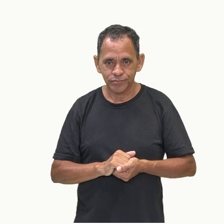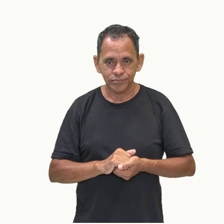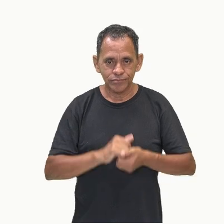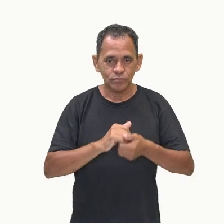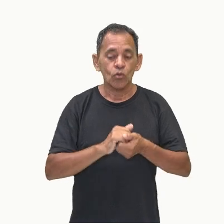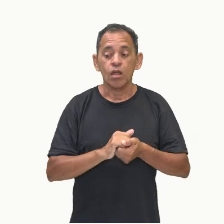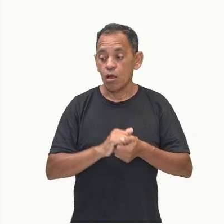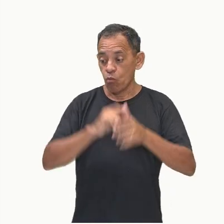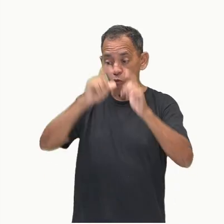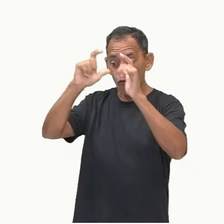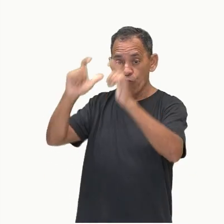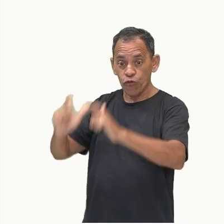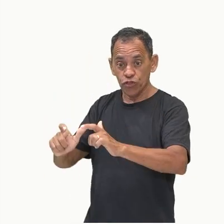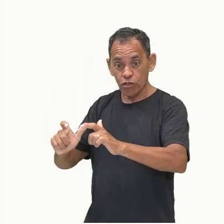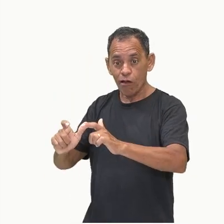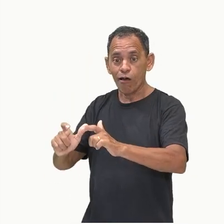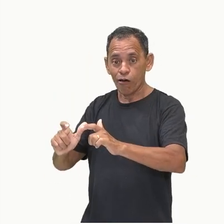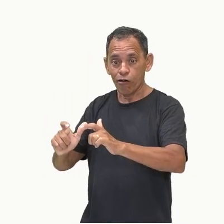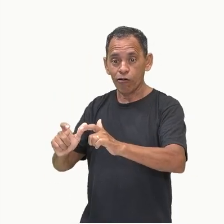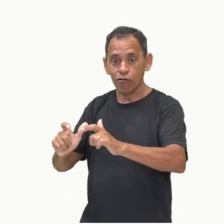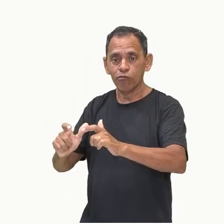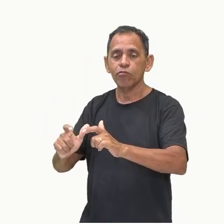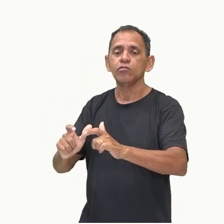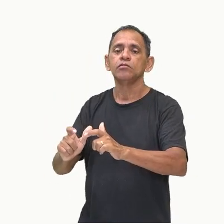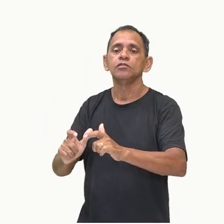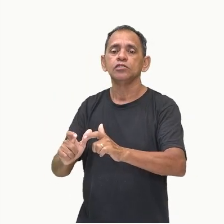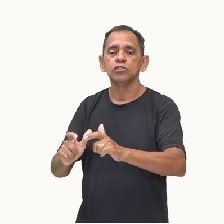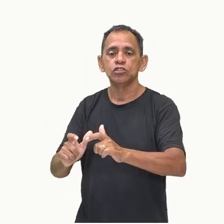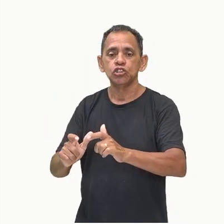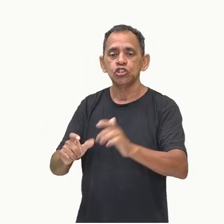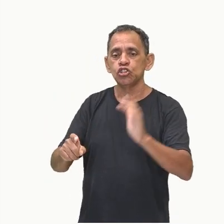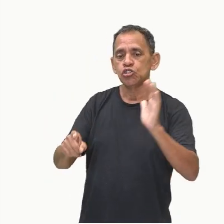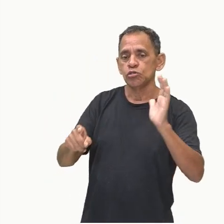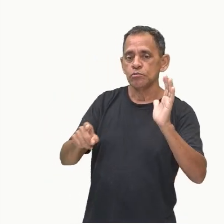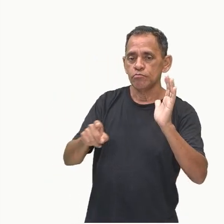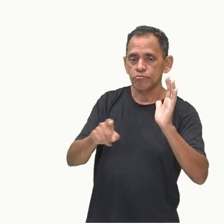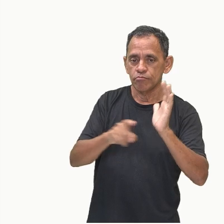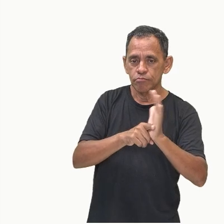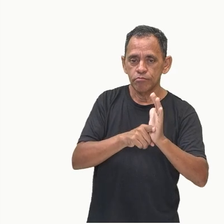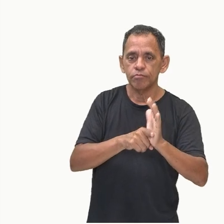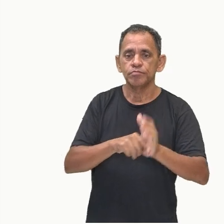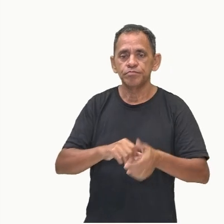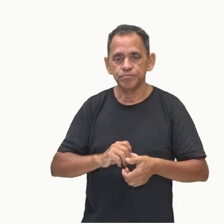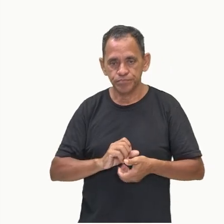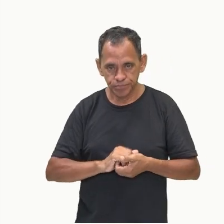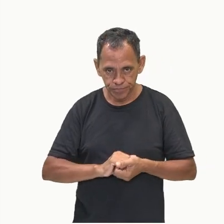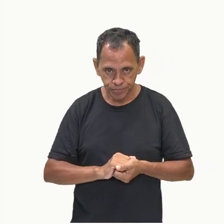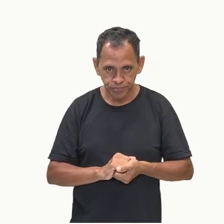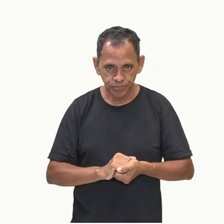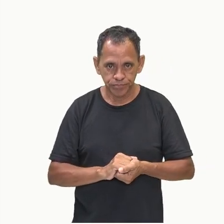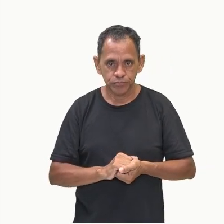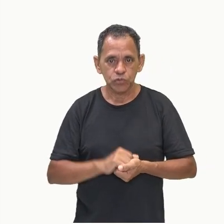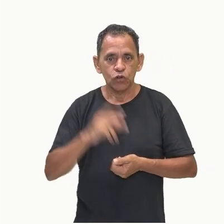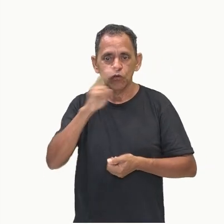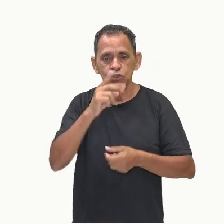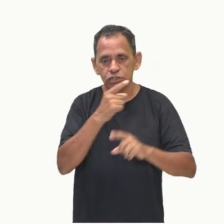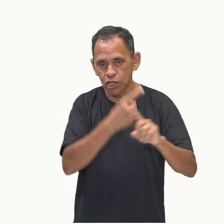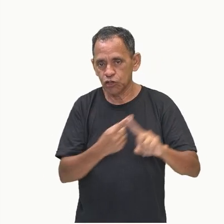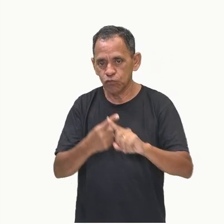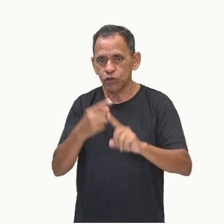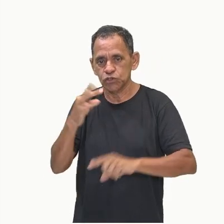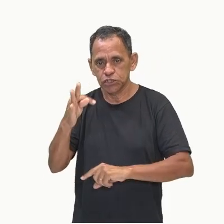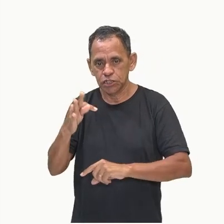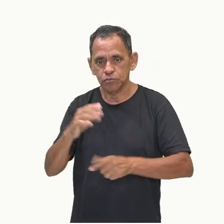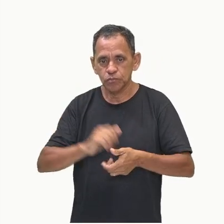igual a posição inicial mais velocidade vezes o tempo tá gente e